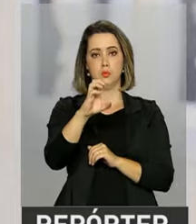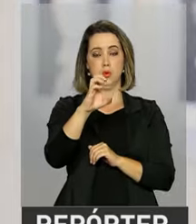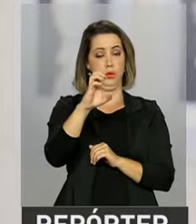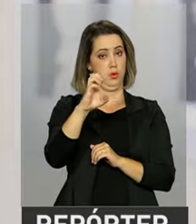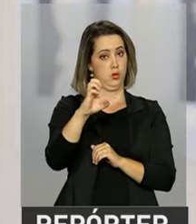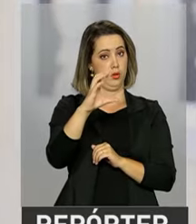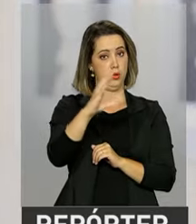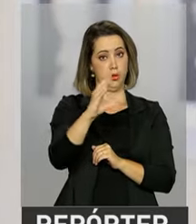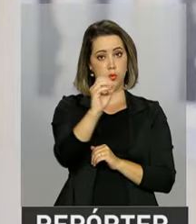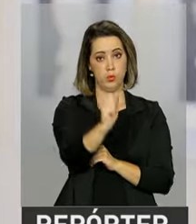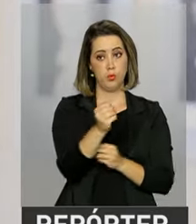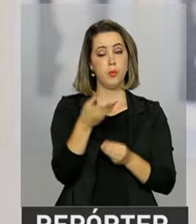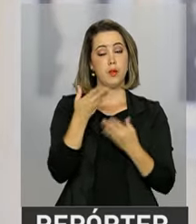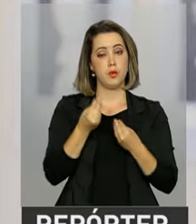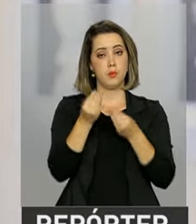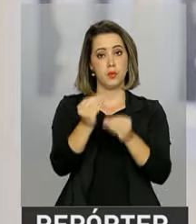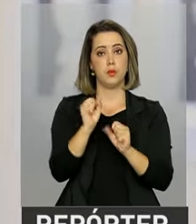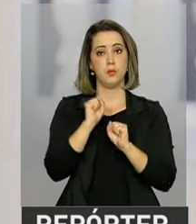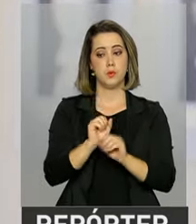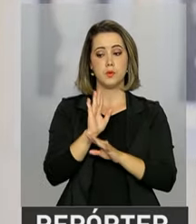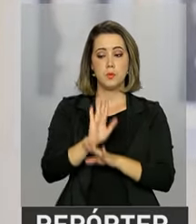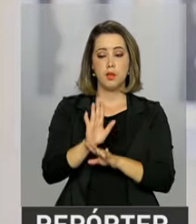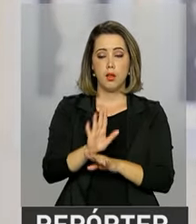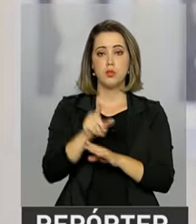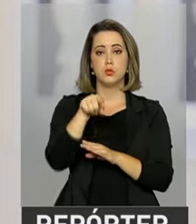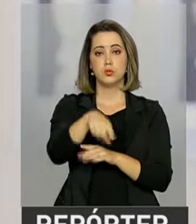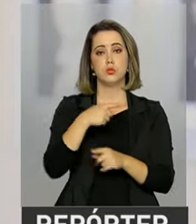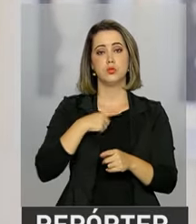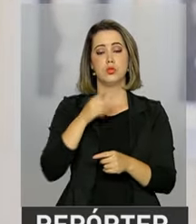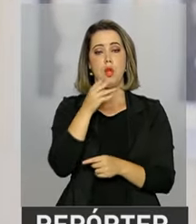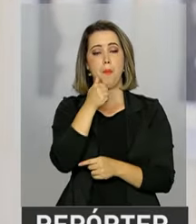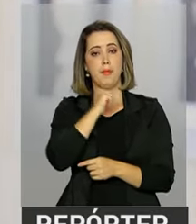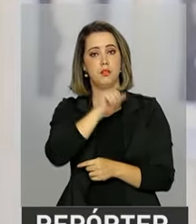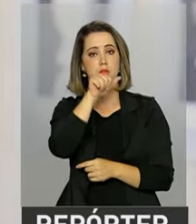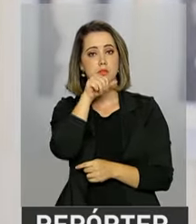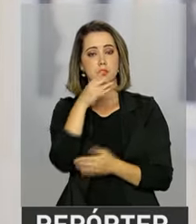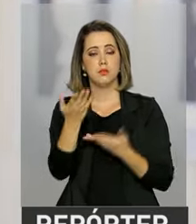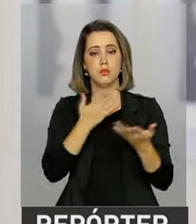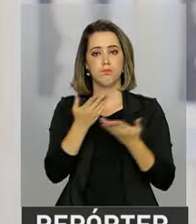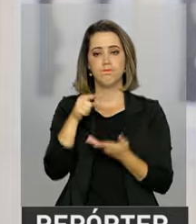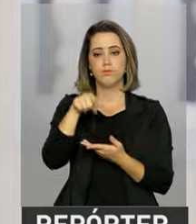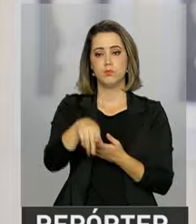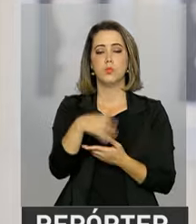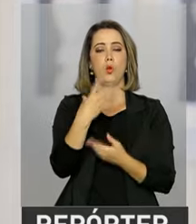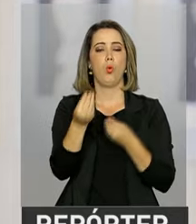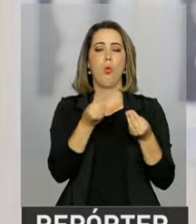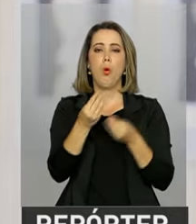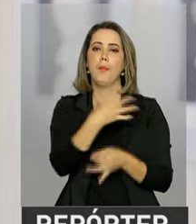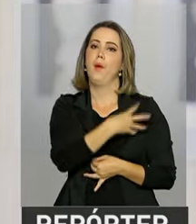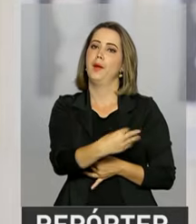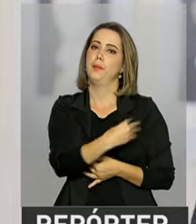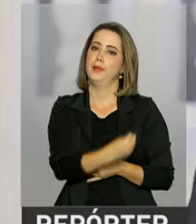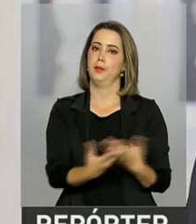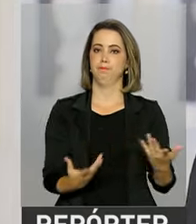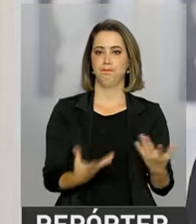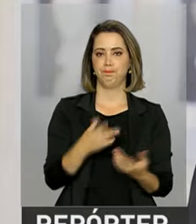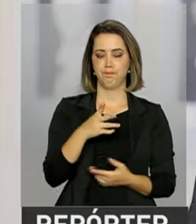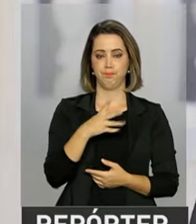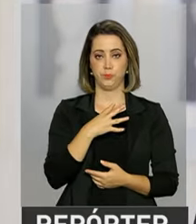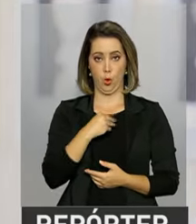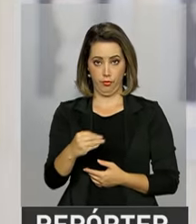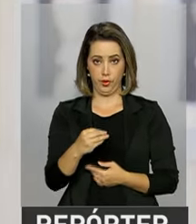para garantir o acompanhamento e a orientação de mães em relação à amamentação. Já a